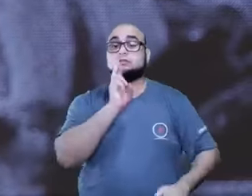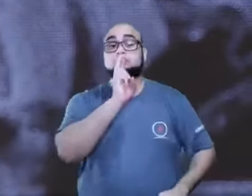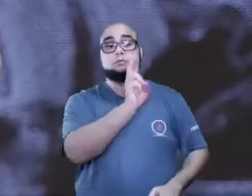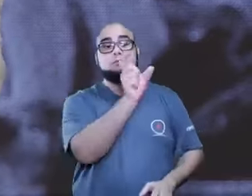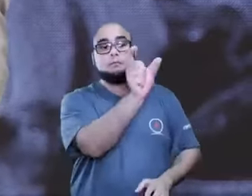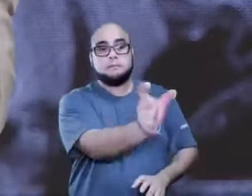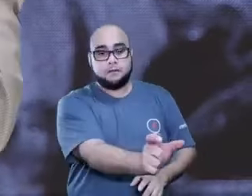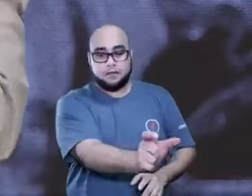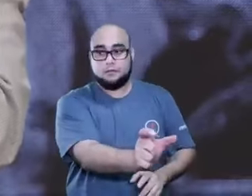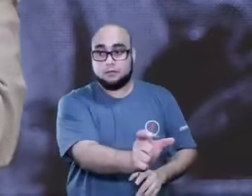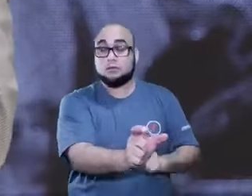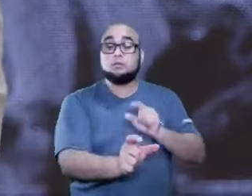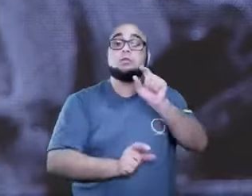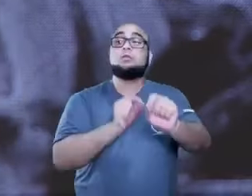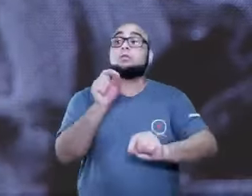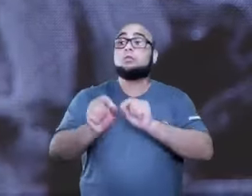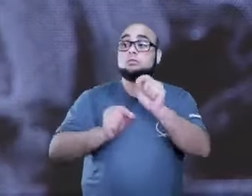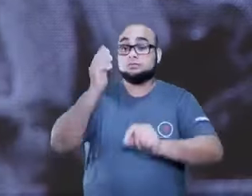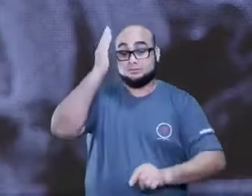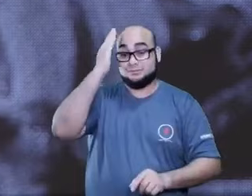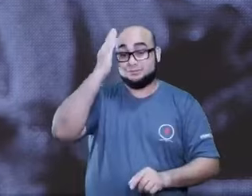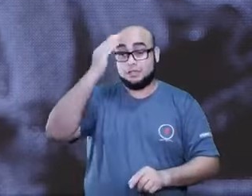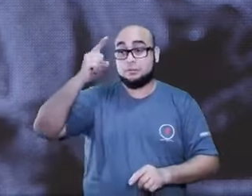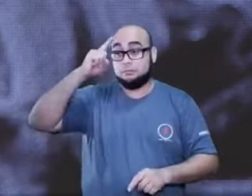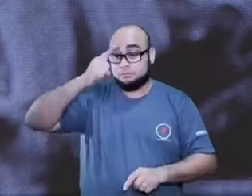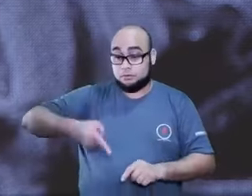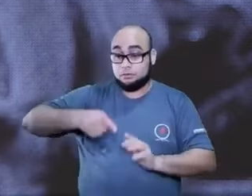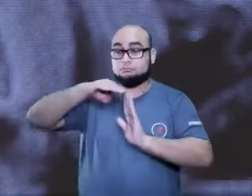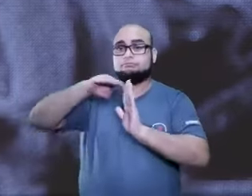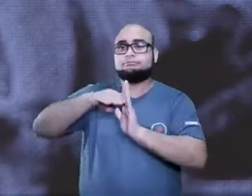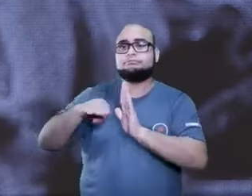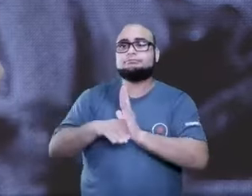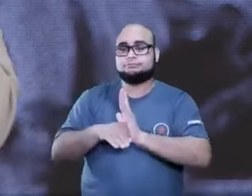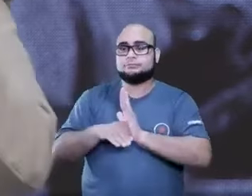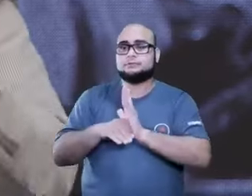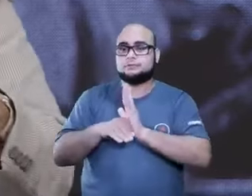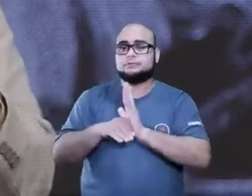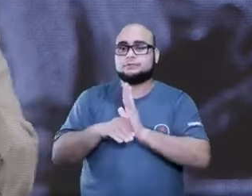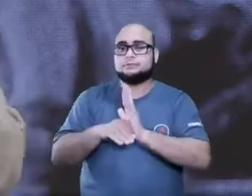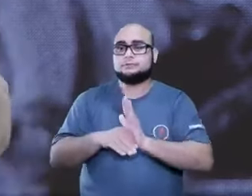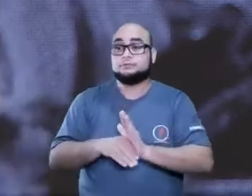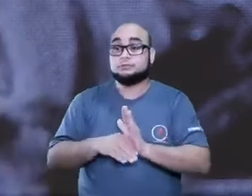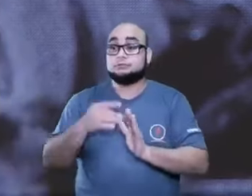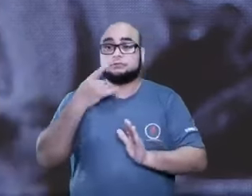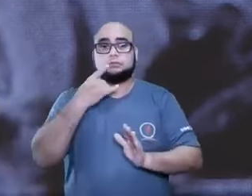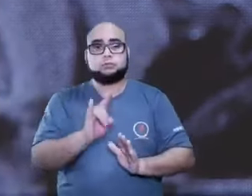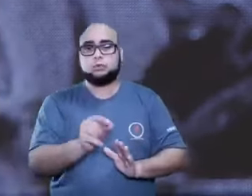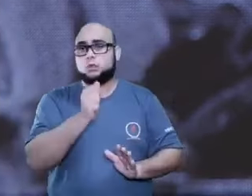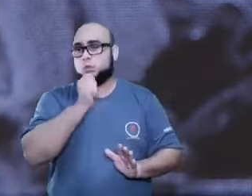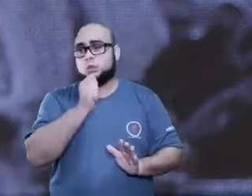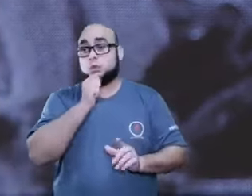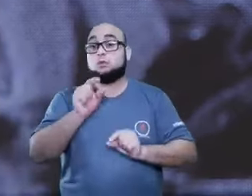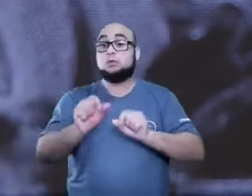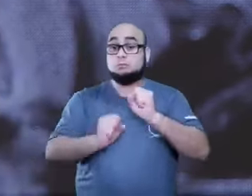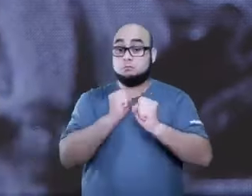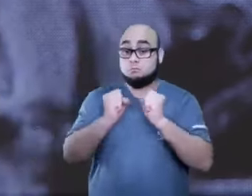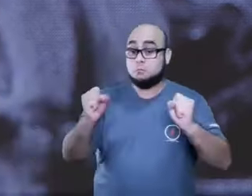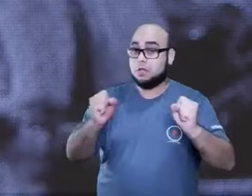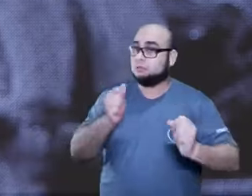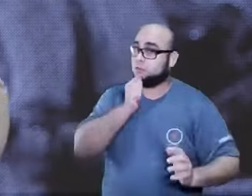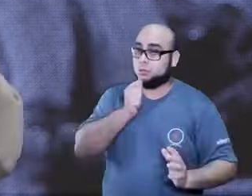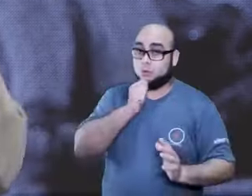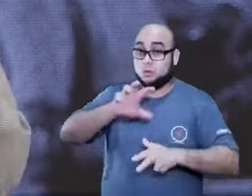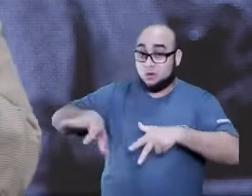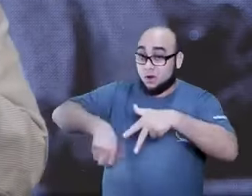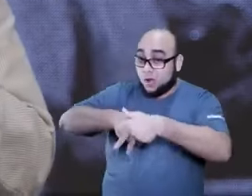dizer: tu sabes os mandamentos. Não adulterarás, não matarás, não furtarás, não